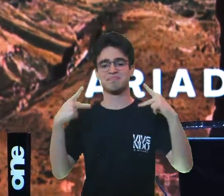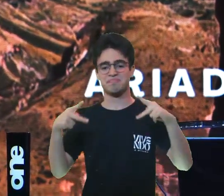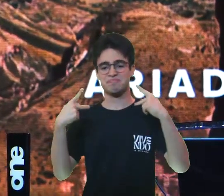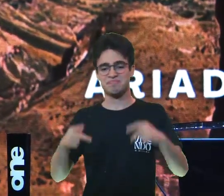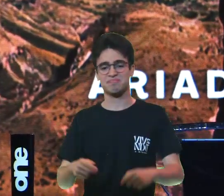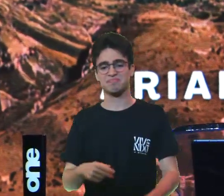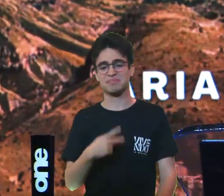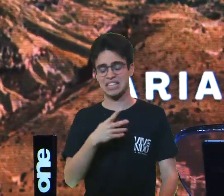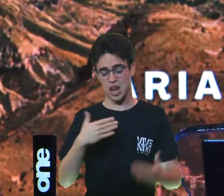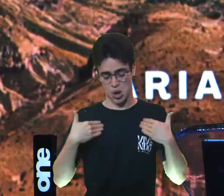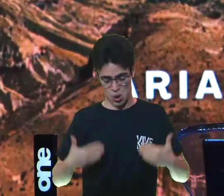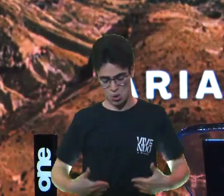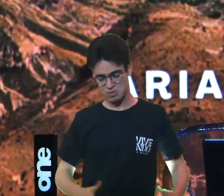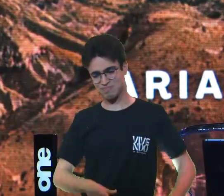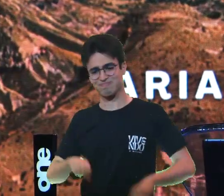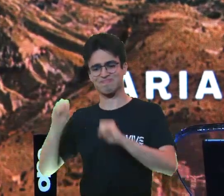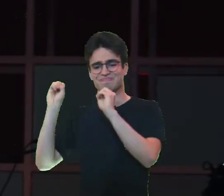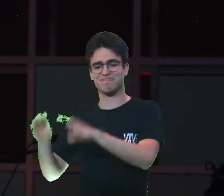corpo dele no rio.